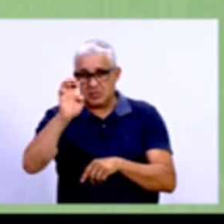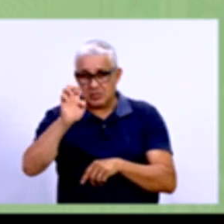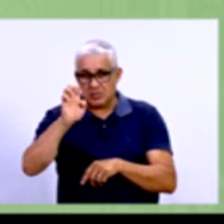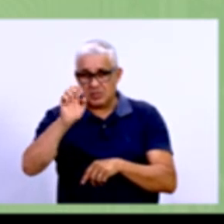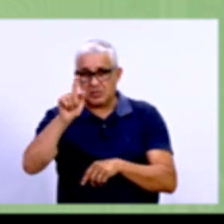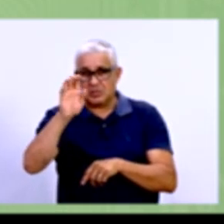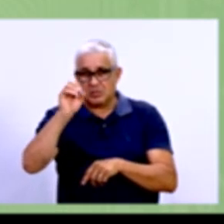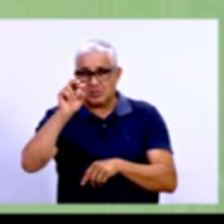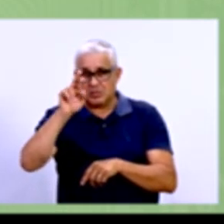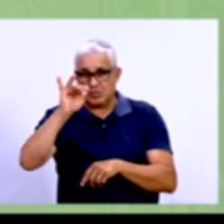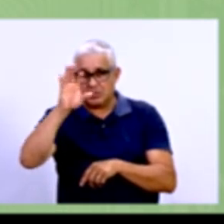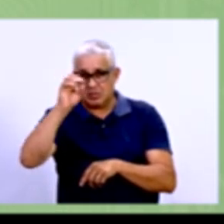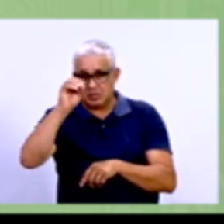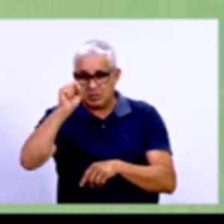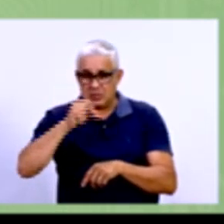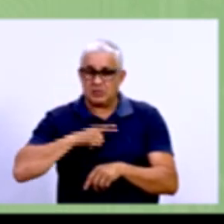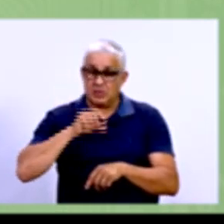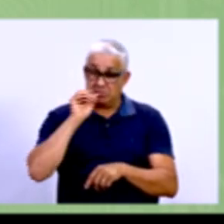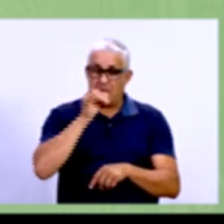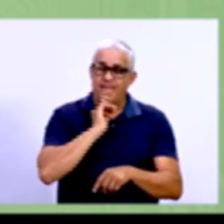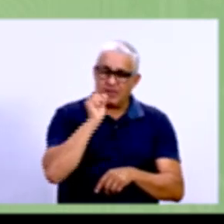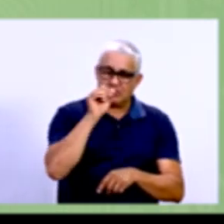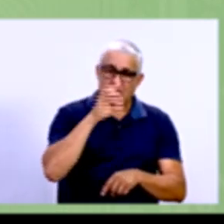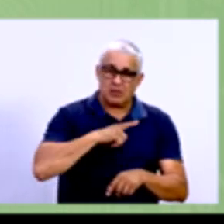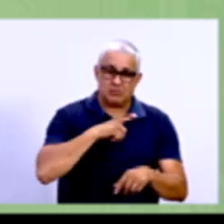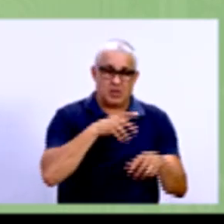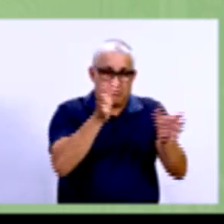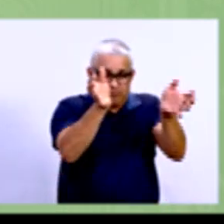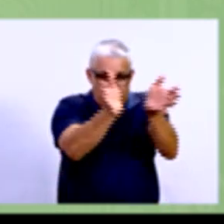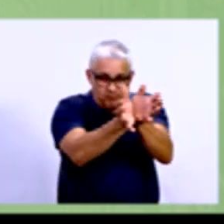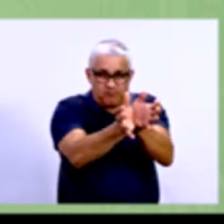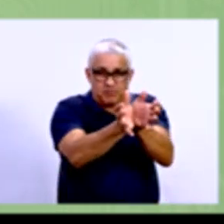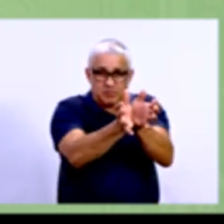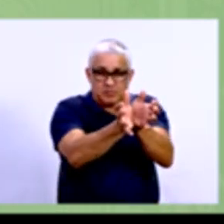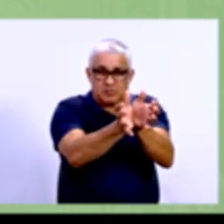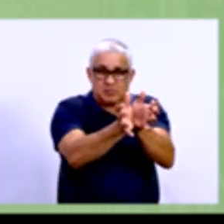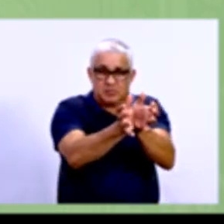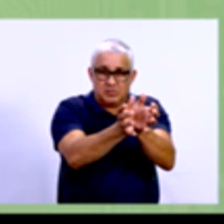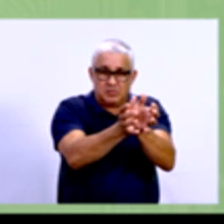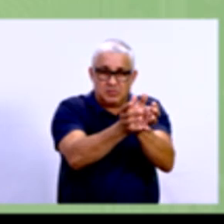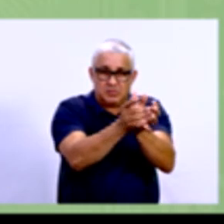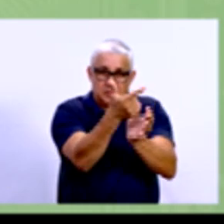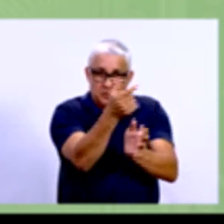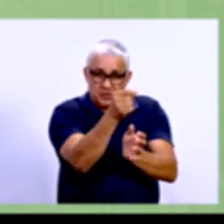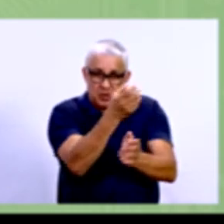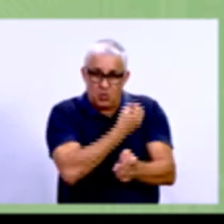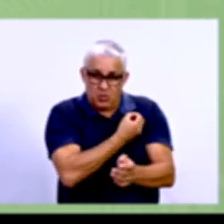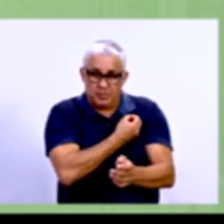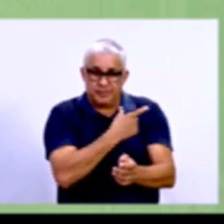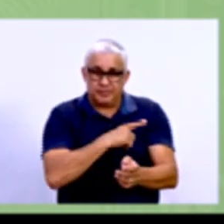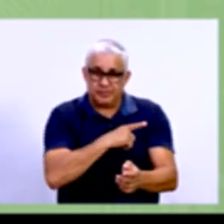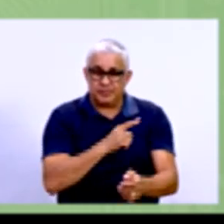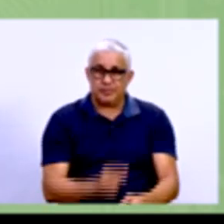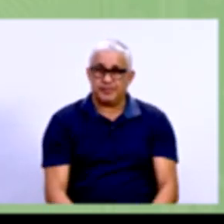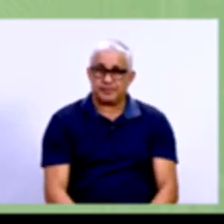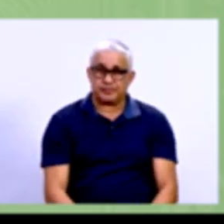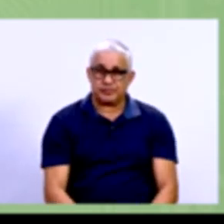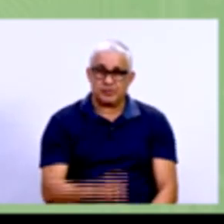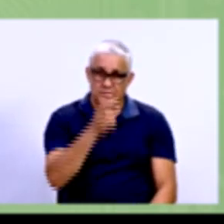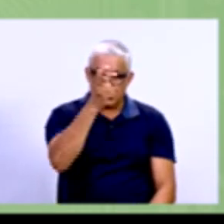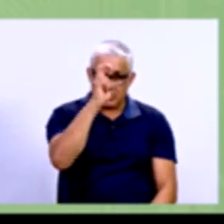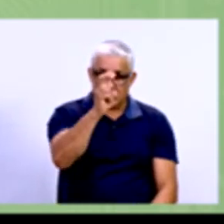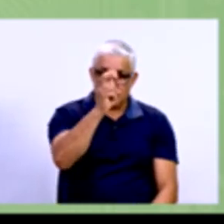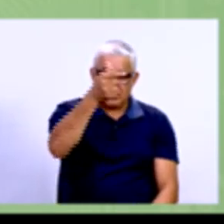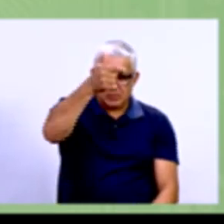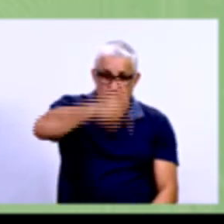se eu tiver um conjunto de dados lá com 20 números e a gente tem 5